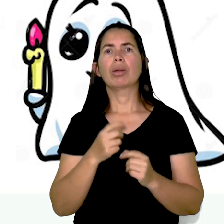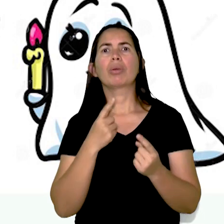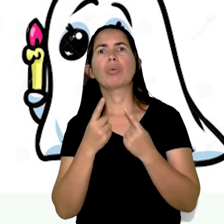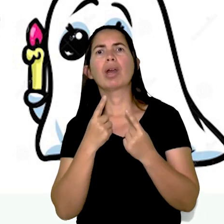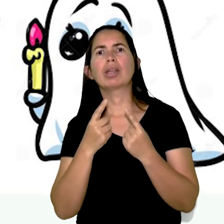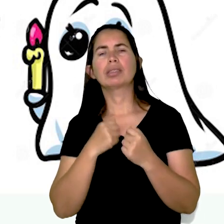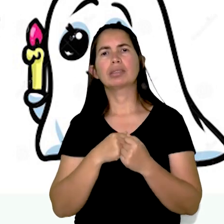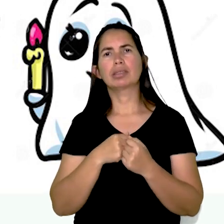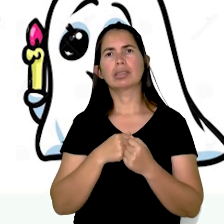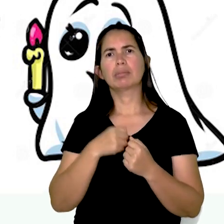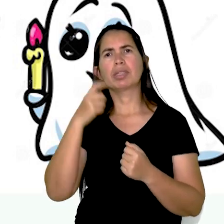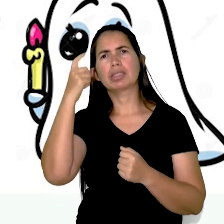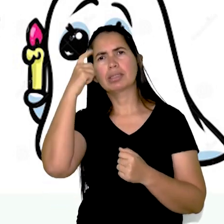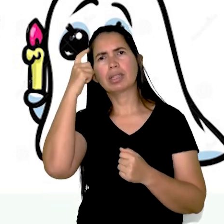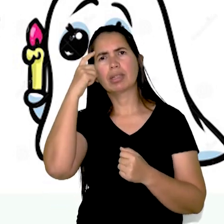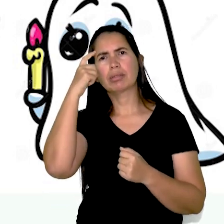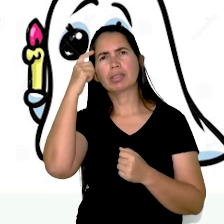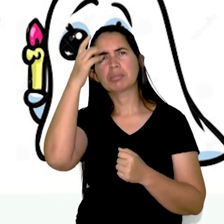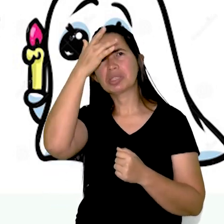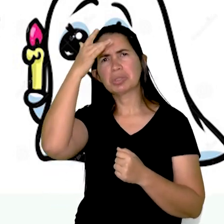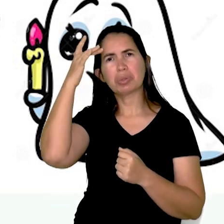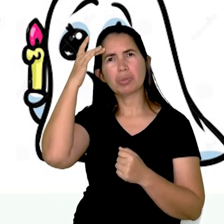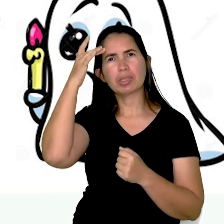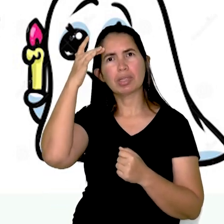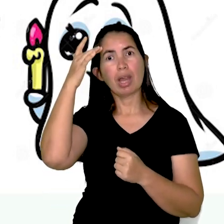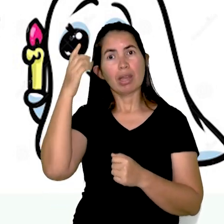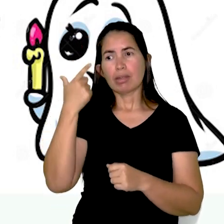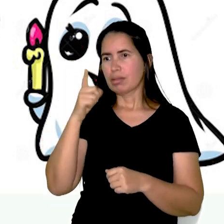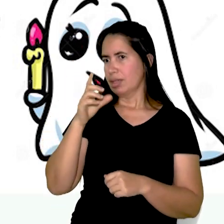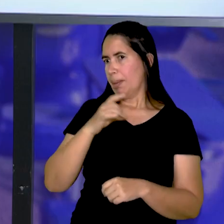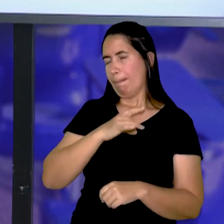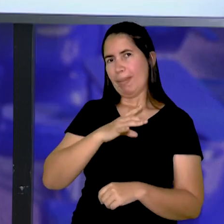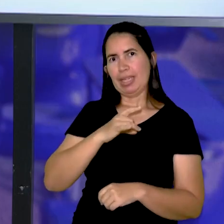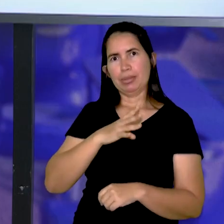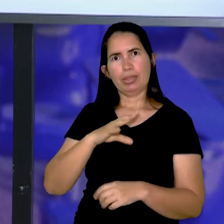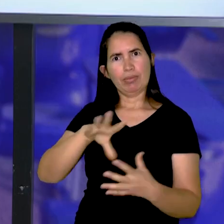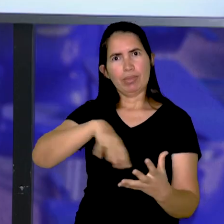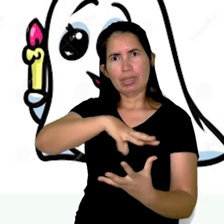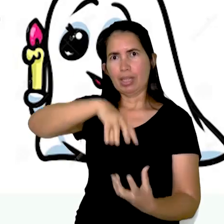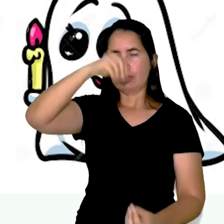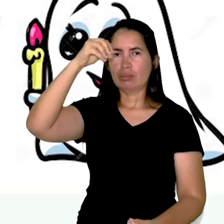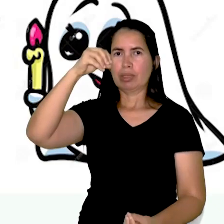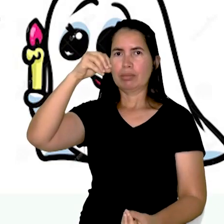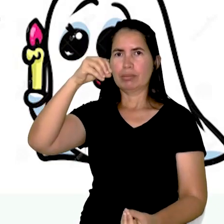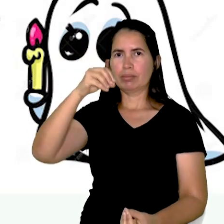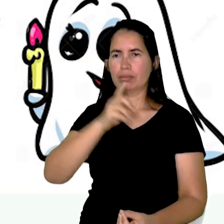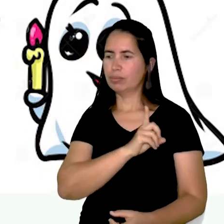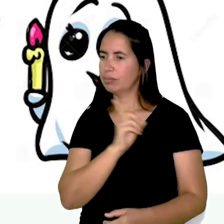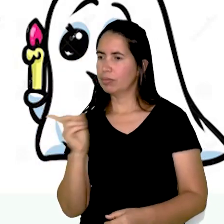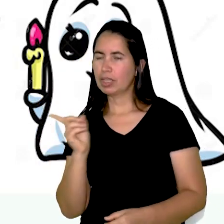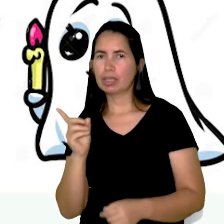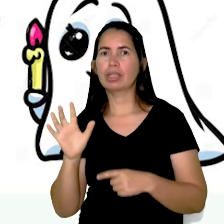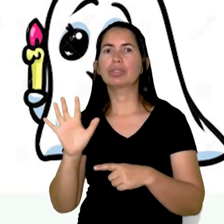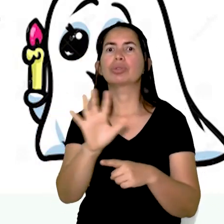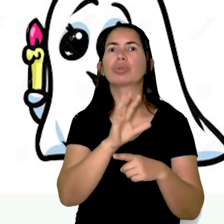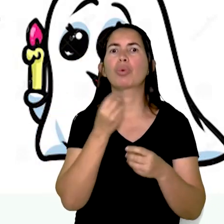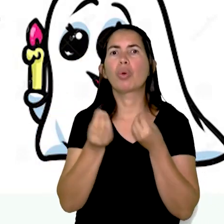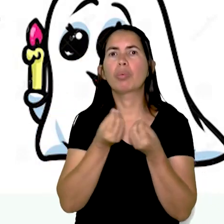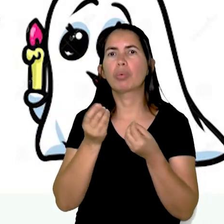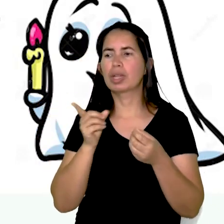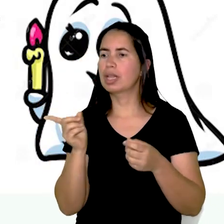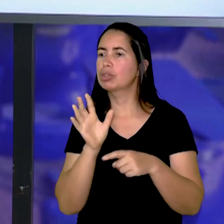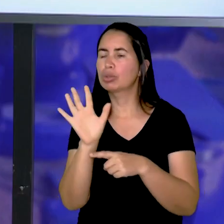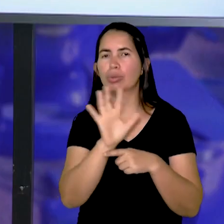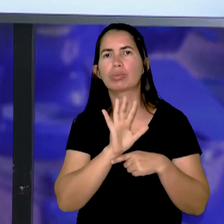motivos levaram a pensar que as pessoas não tinham mais medo de fantasmas? Como Camila os ajudou a resolver esse